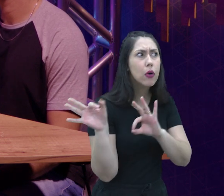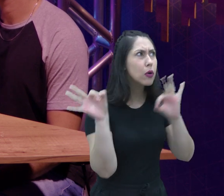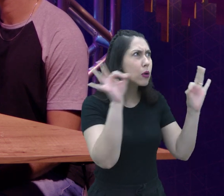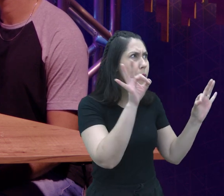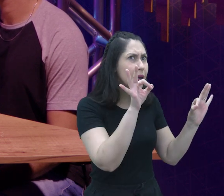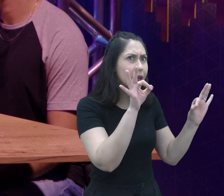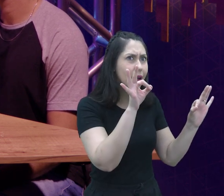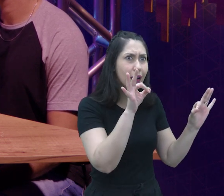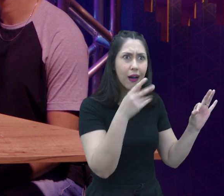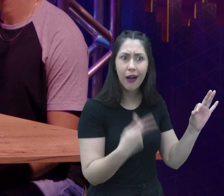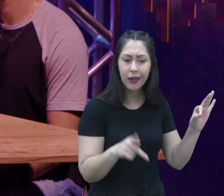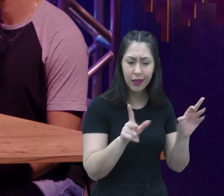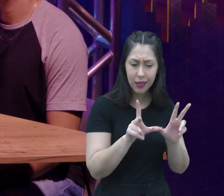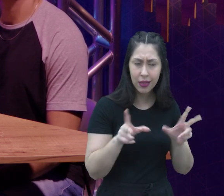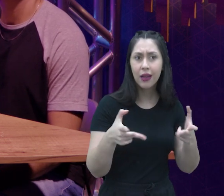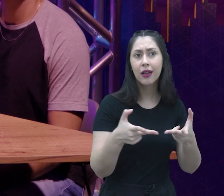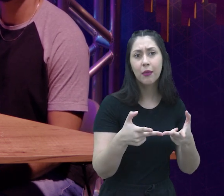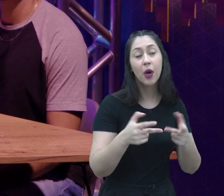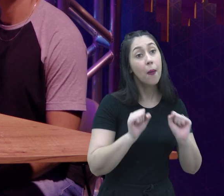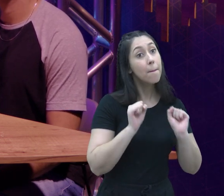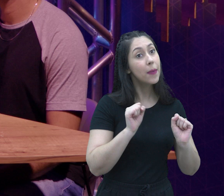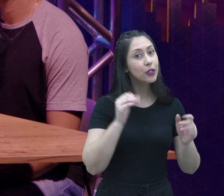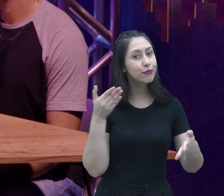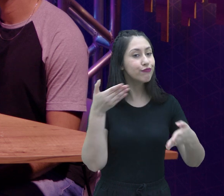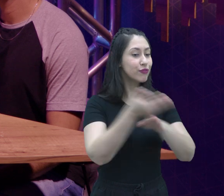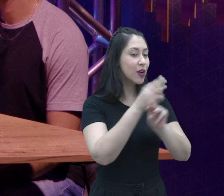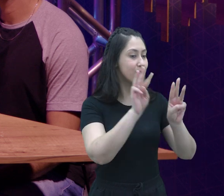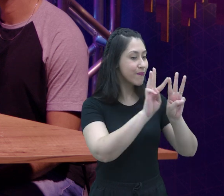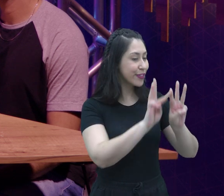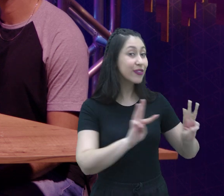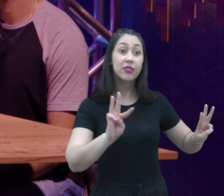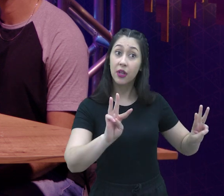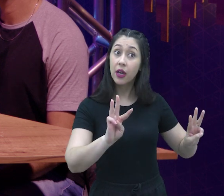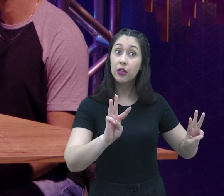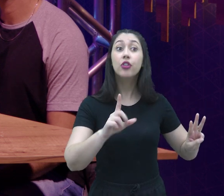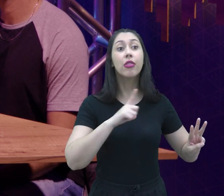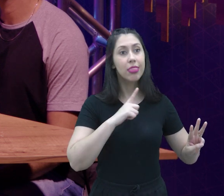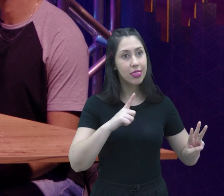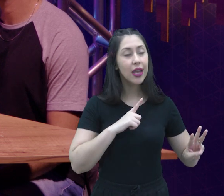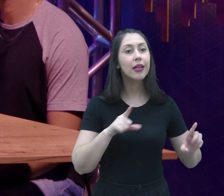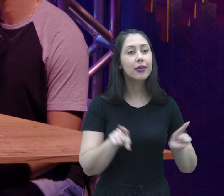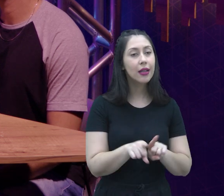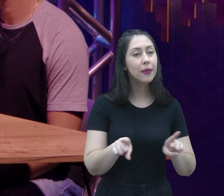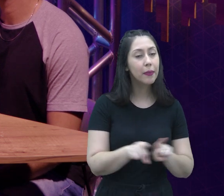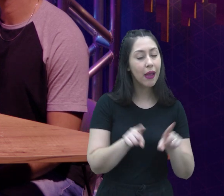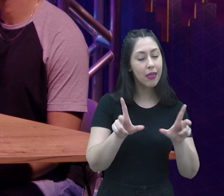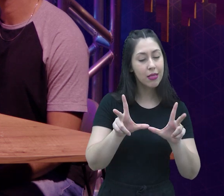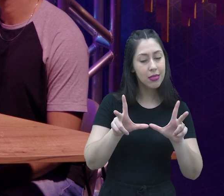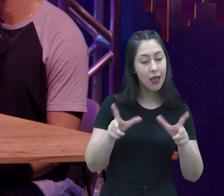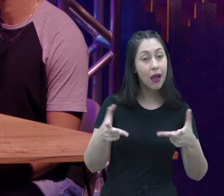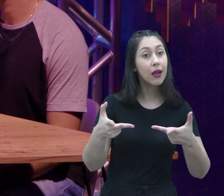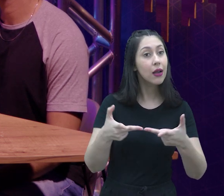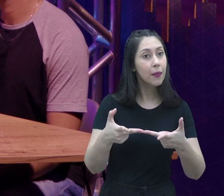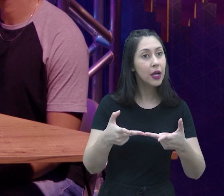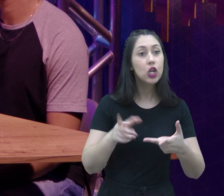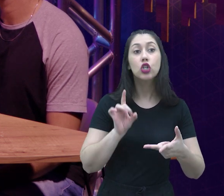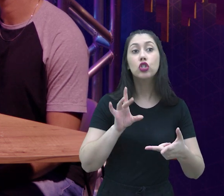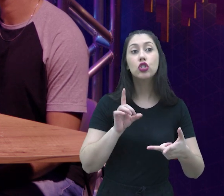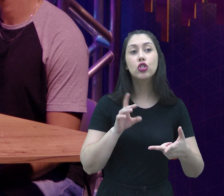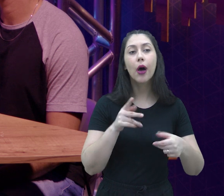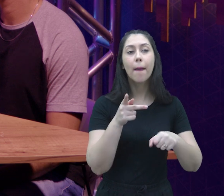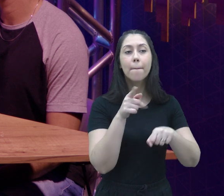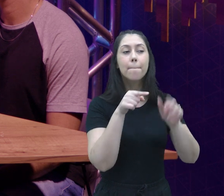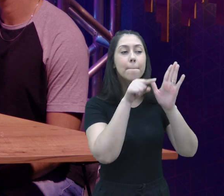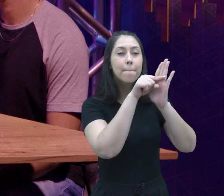acontece, por exemplo, aqui na Câmara Municipal, é só entrar no nosso site. A gente tem, né, a Câmara Municipal aqui de São José dos Campos, só digitar